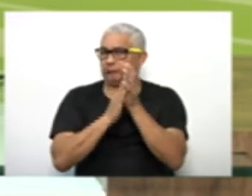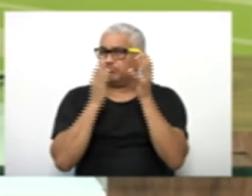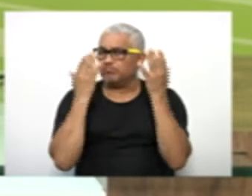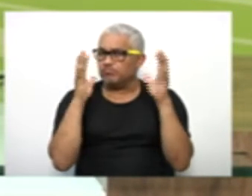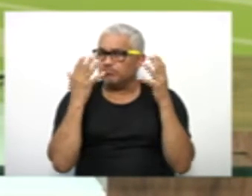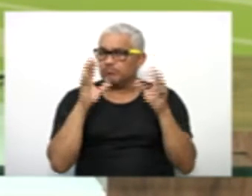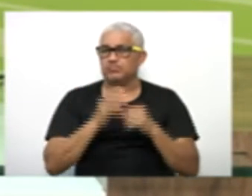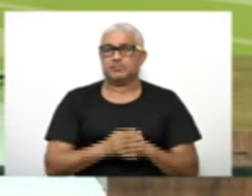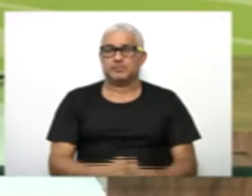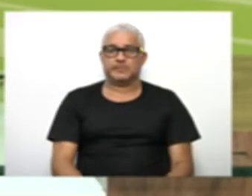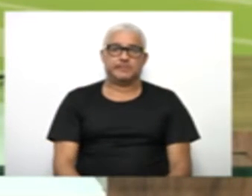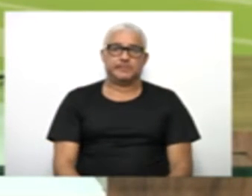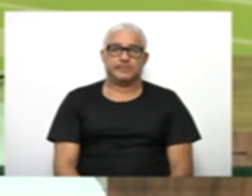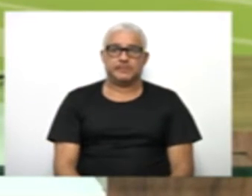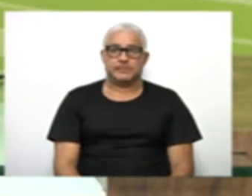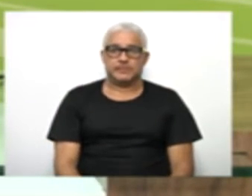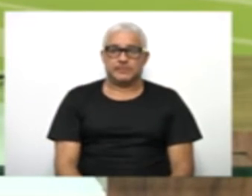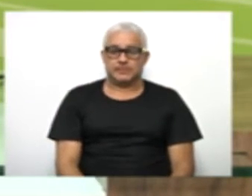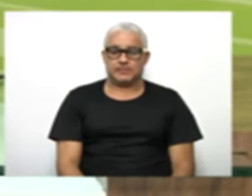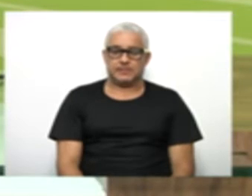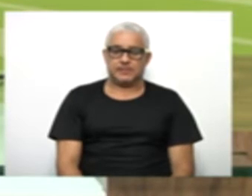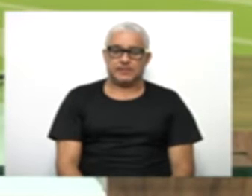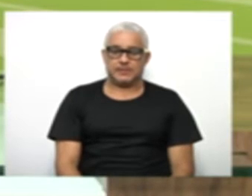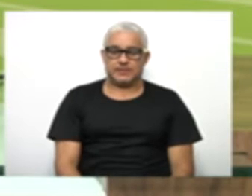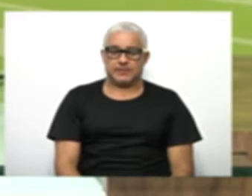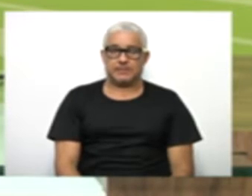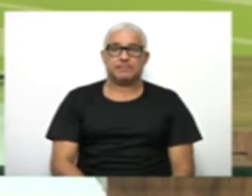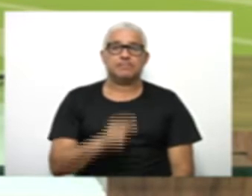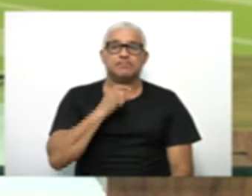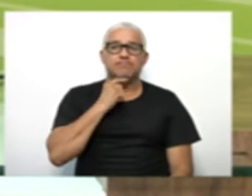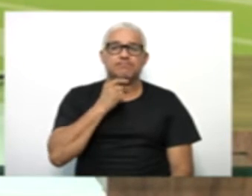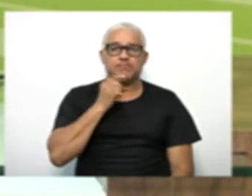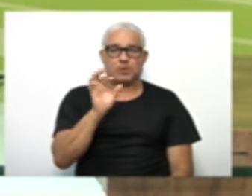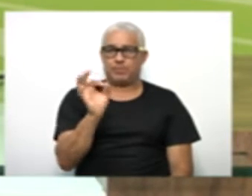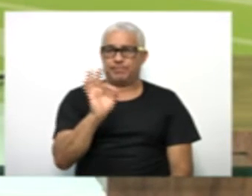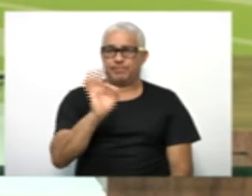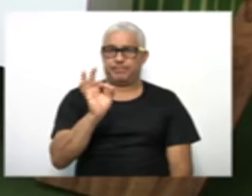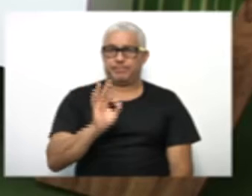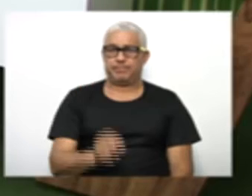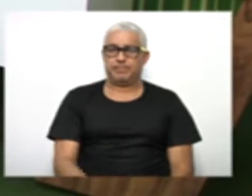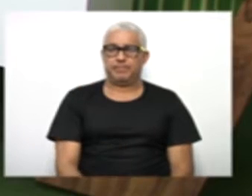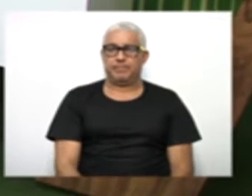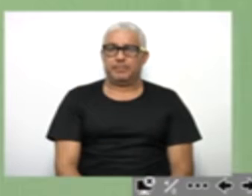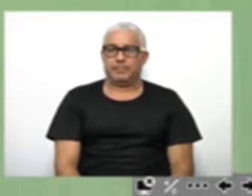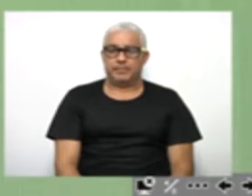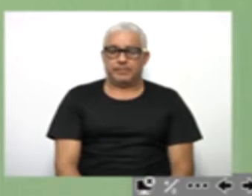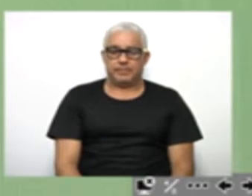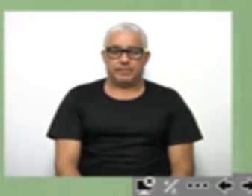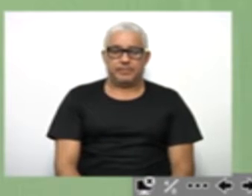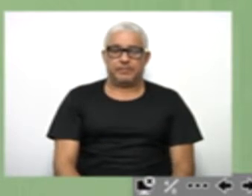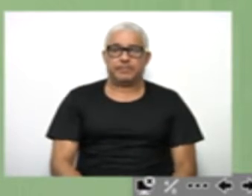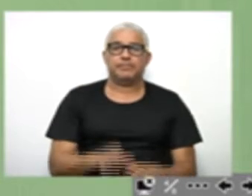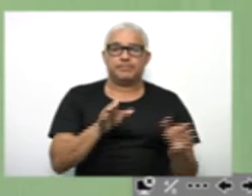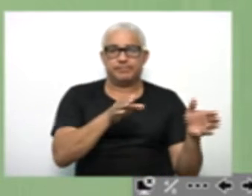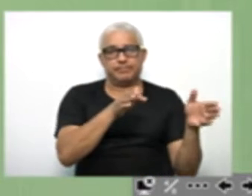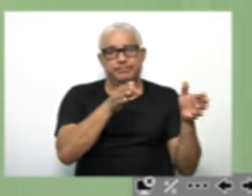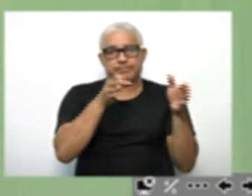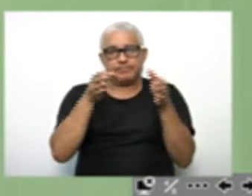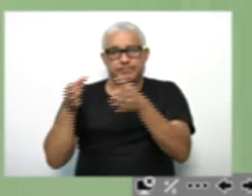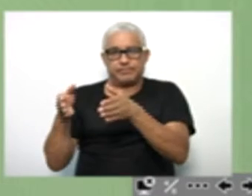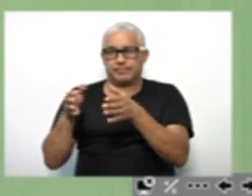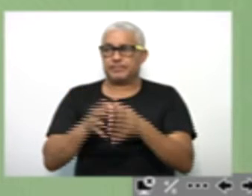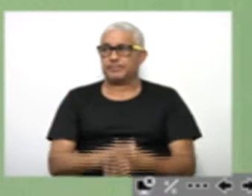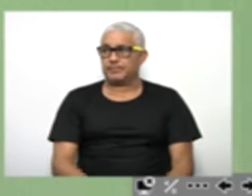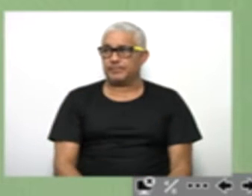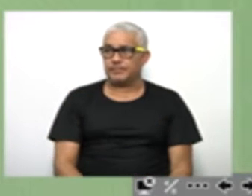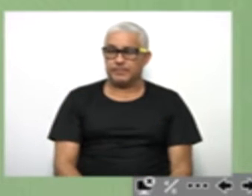Em pontuação mesmo, com relação a dúvidas, não, professor, no momento não. Então vamos dar continuidade. A